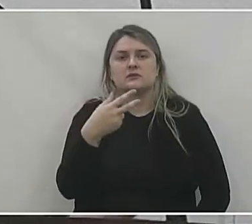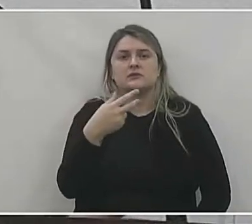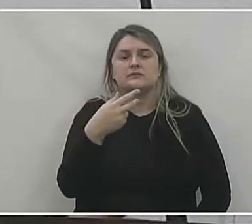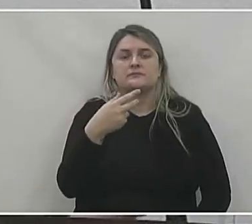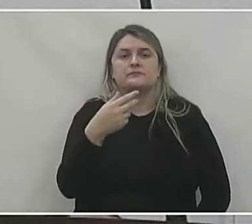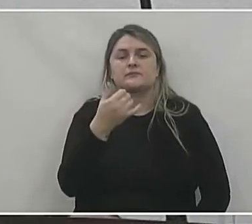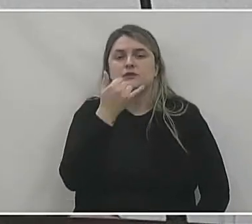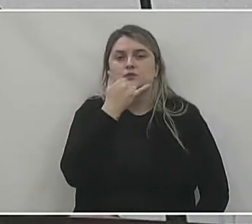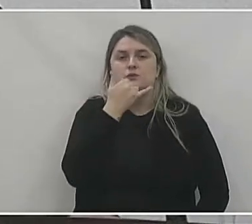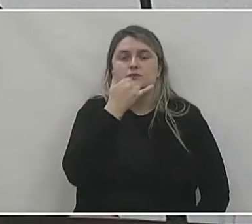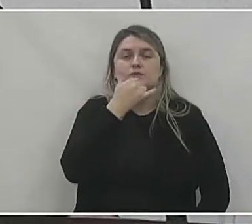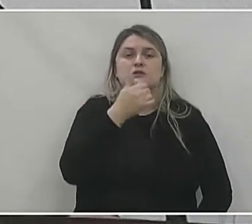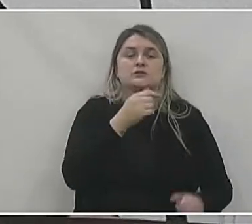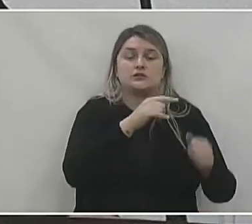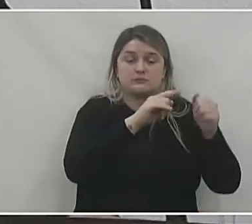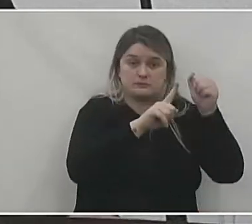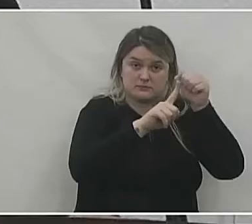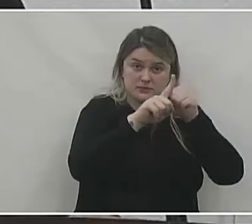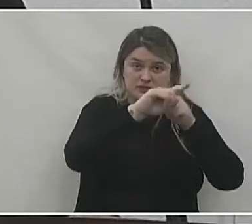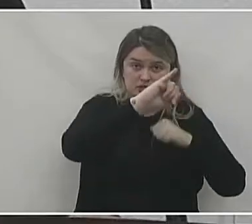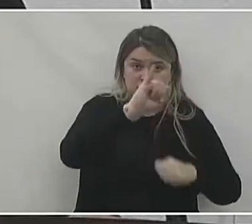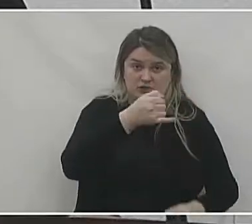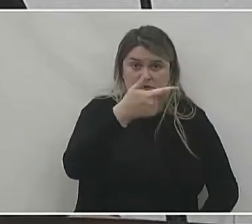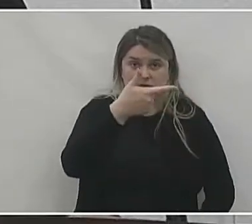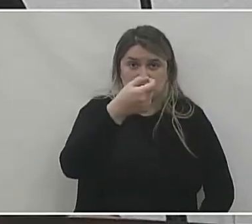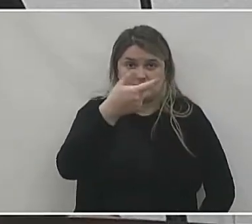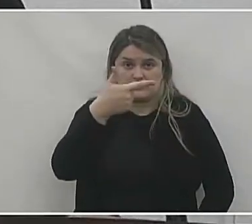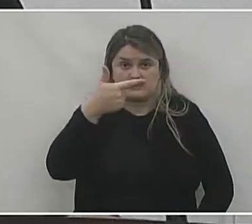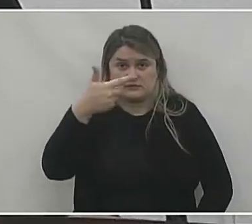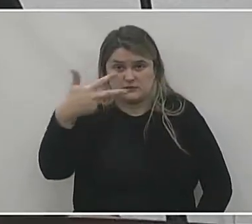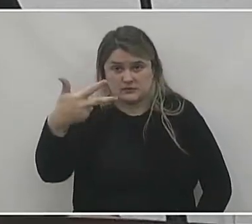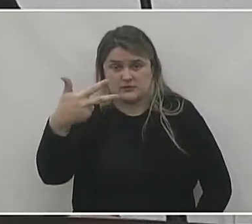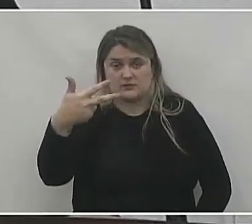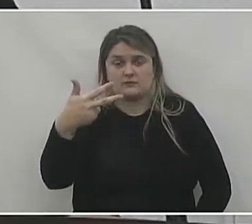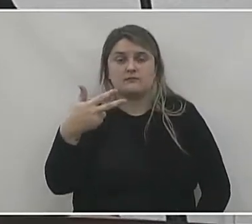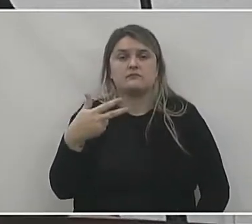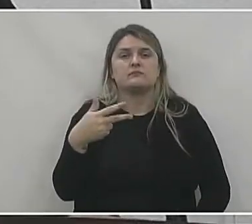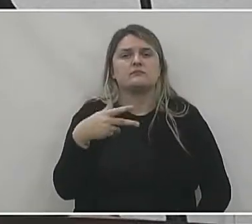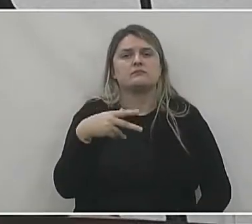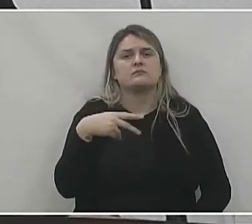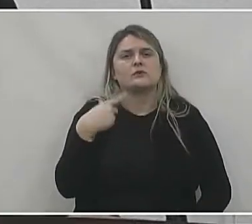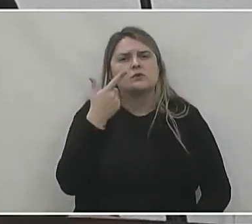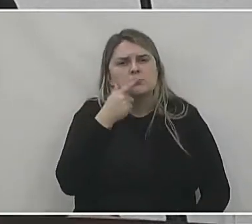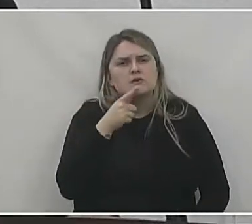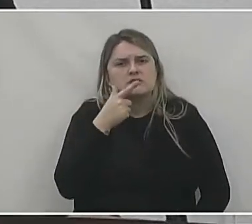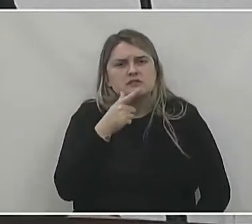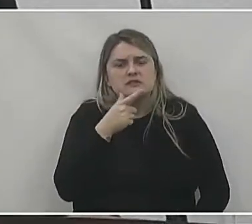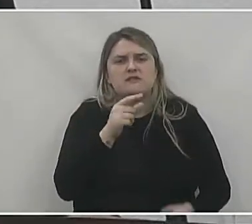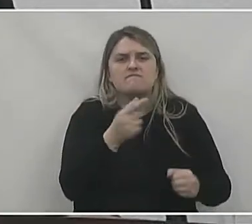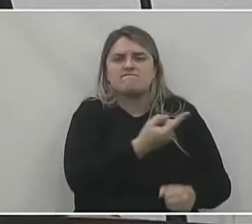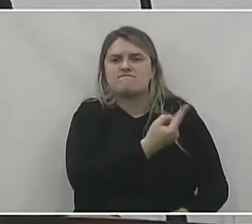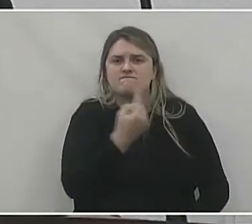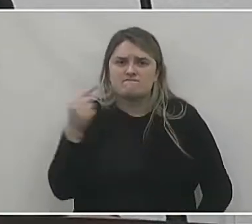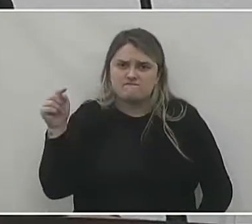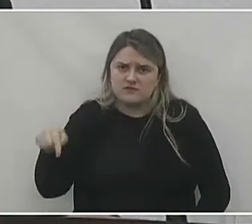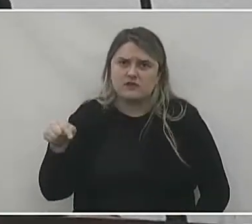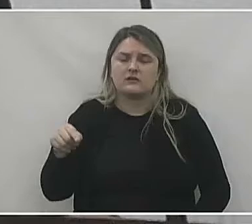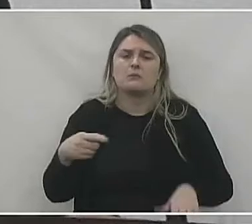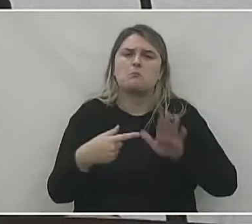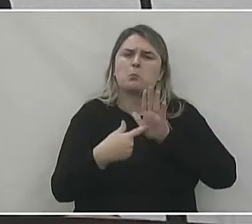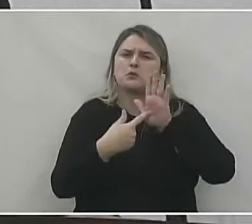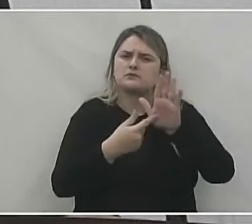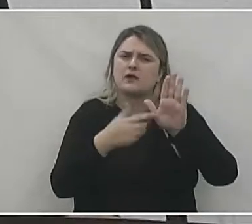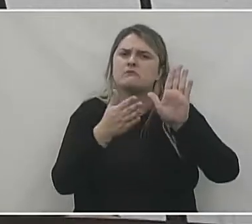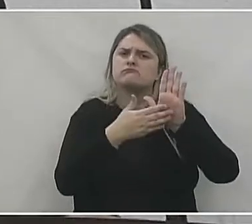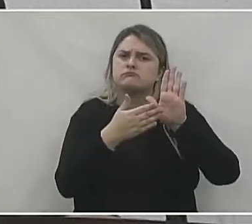2013, 2023, que a gente pelo menos que possa vir aqui fazer uma prestação de contas,